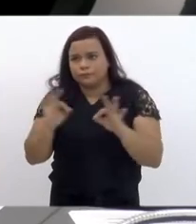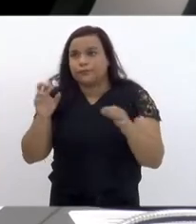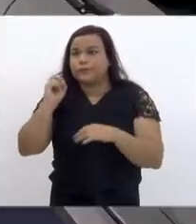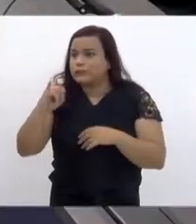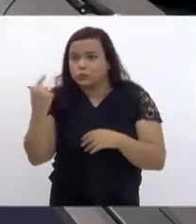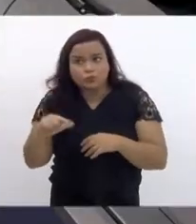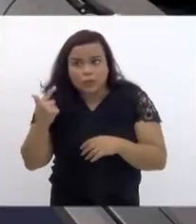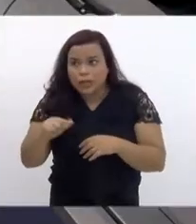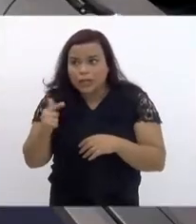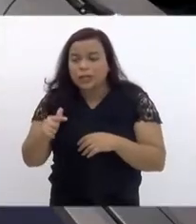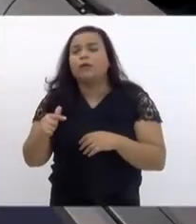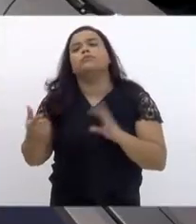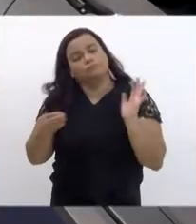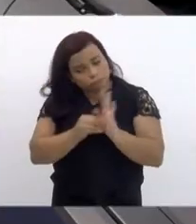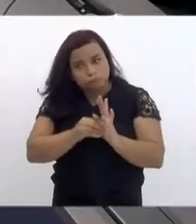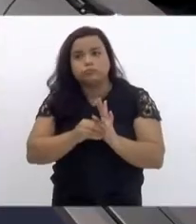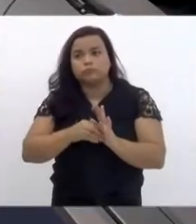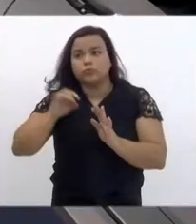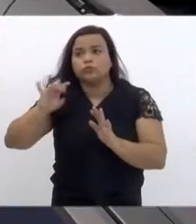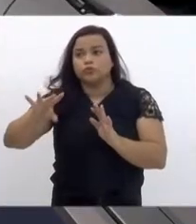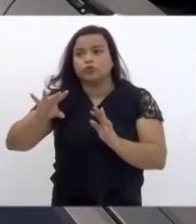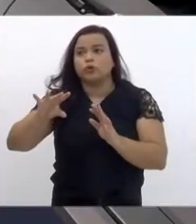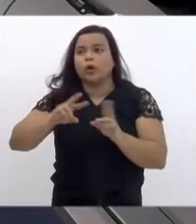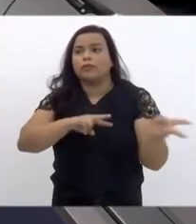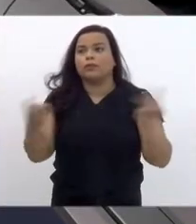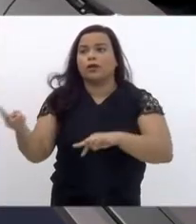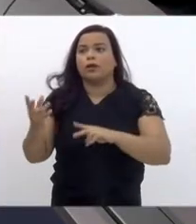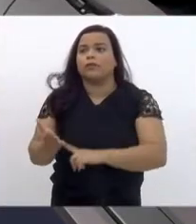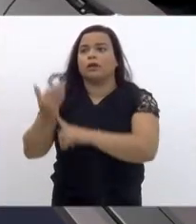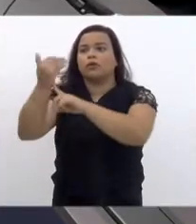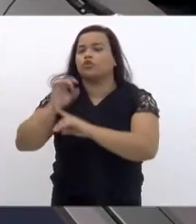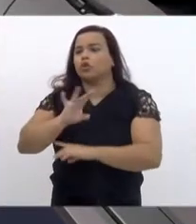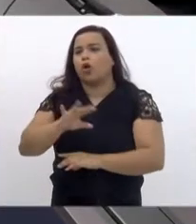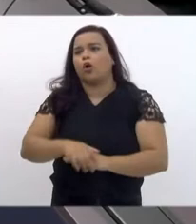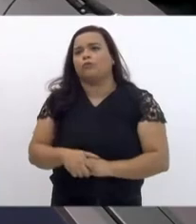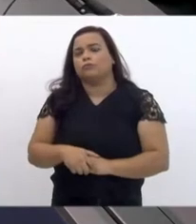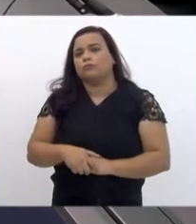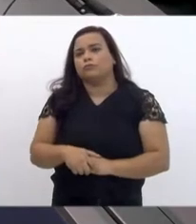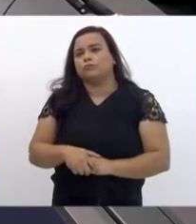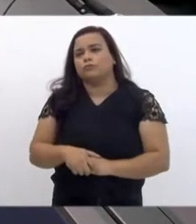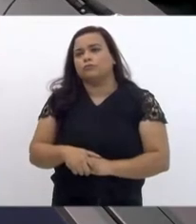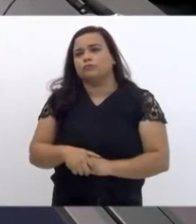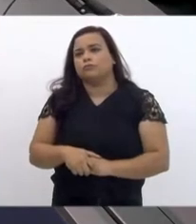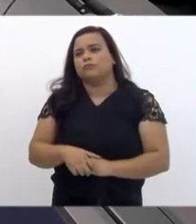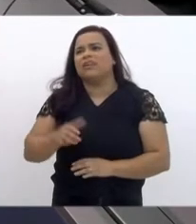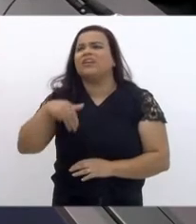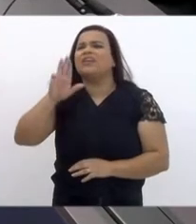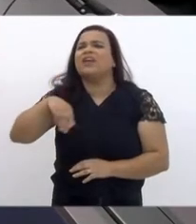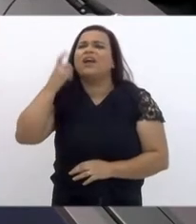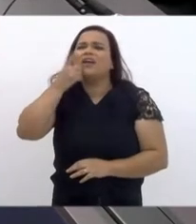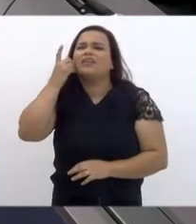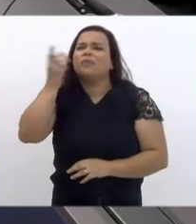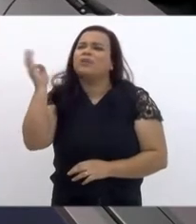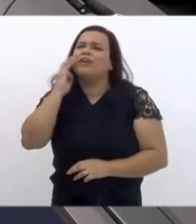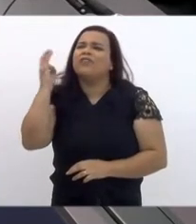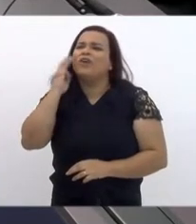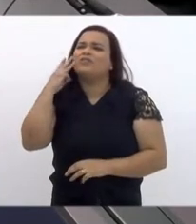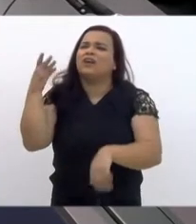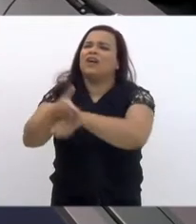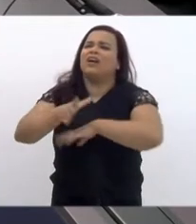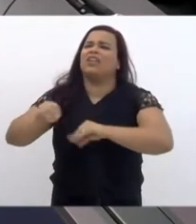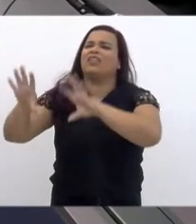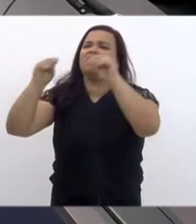Quando não tiver, fica tão somente... Muito. Tão somente a questão da transferência de tecnologia mesmo. Então, olha só. Quem é esse tal de deputado Valdec aí querendo se meter com